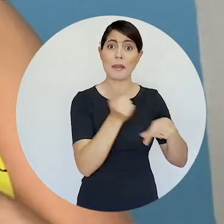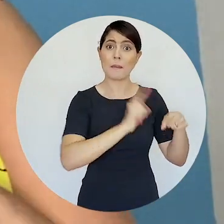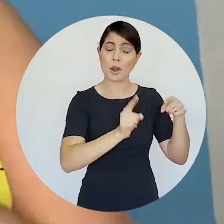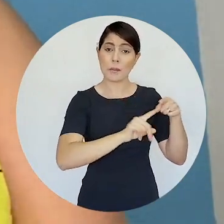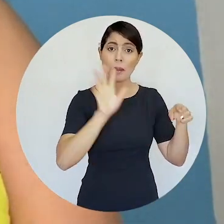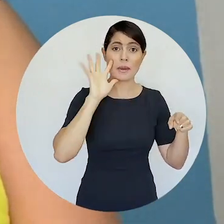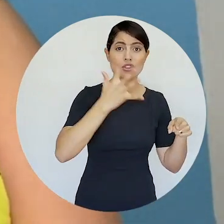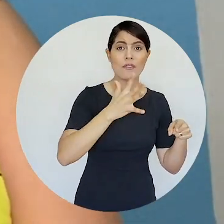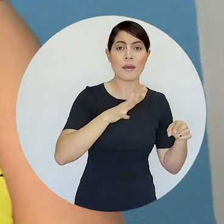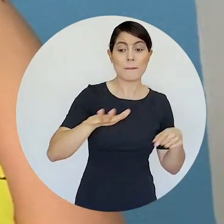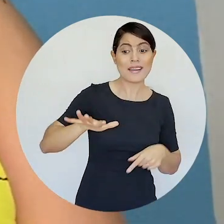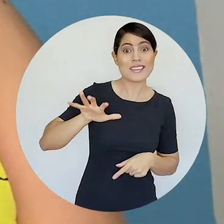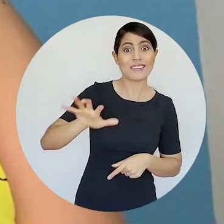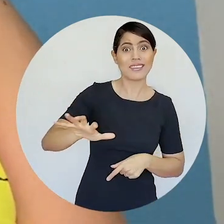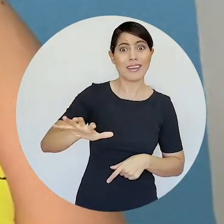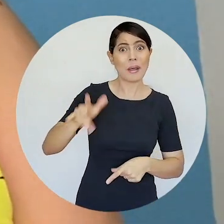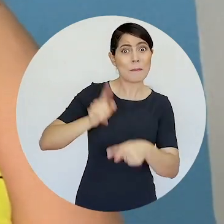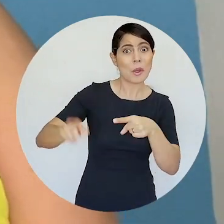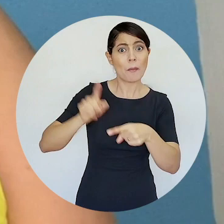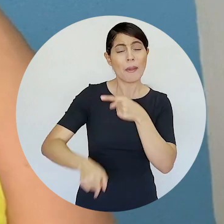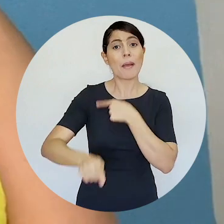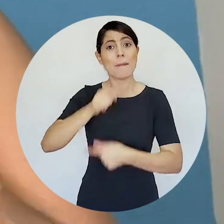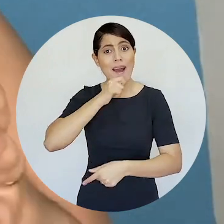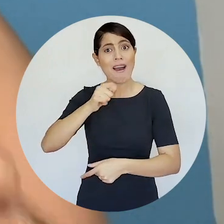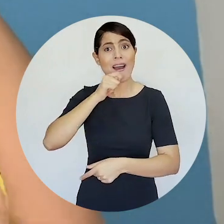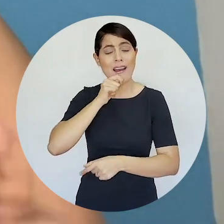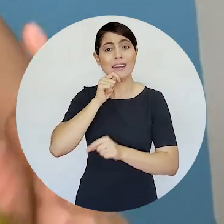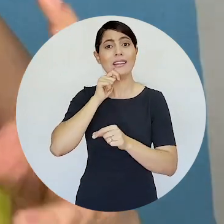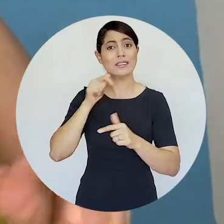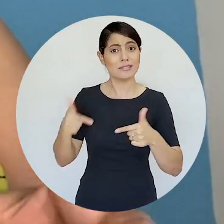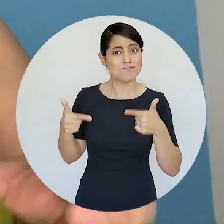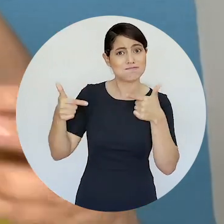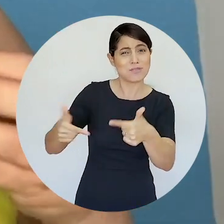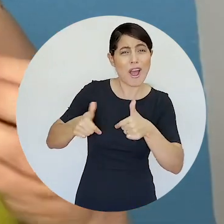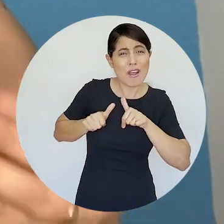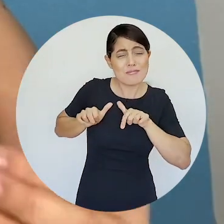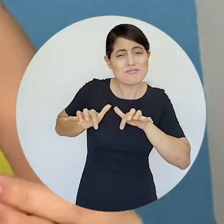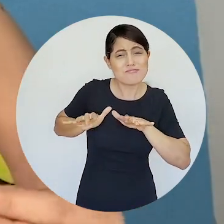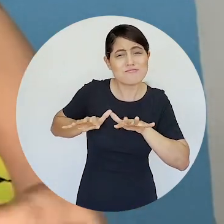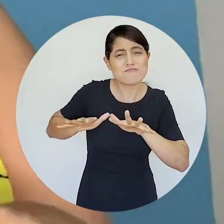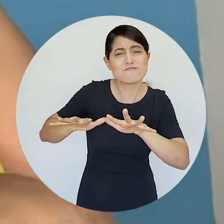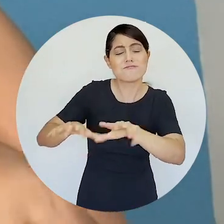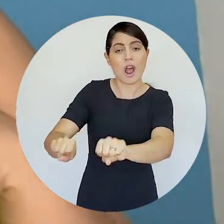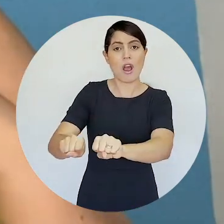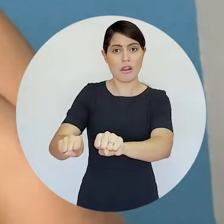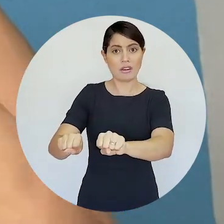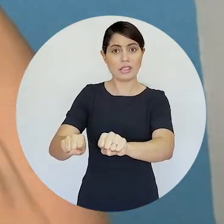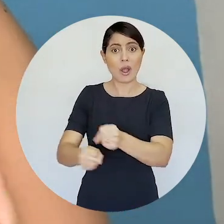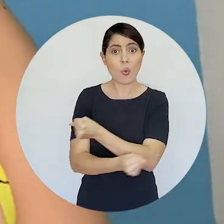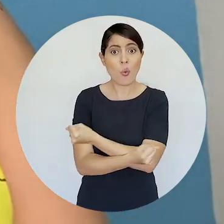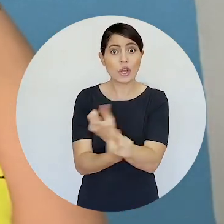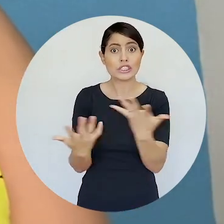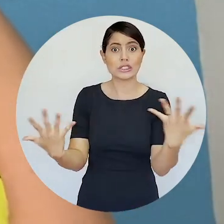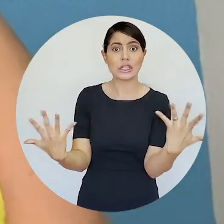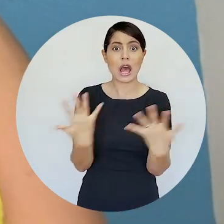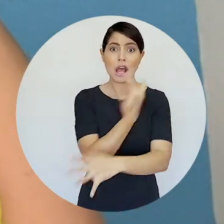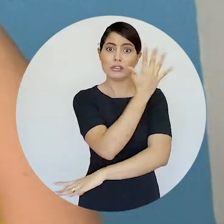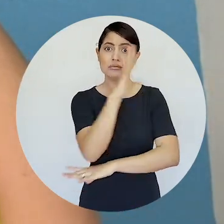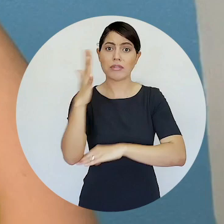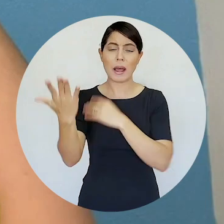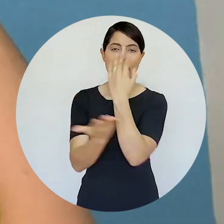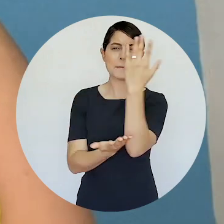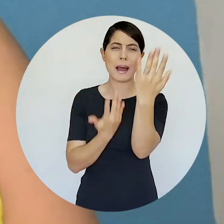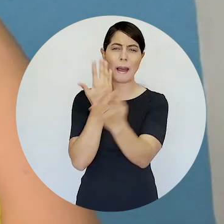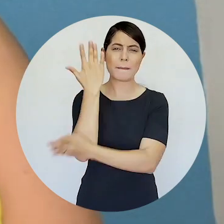olhos para o problema da pandemia do Covid-19, uma outra situação se implanta de forma avassaladora na